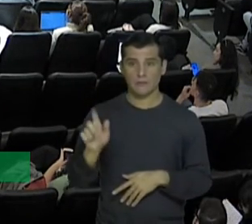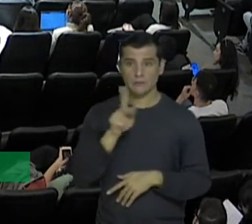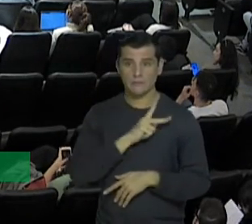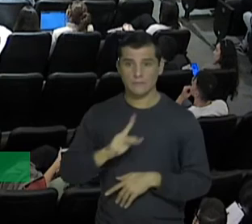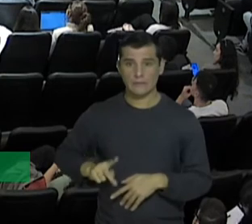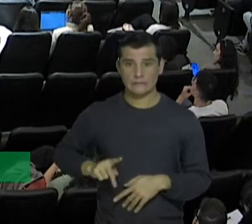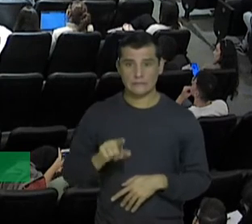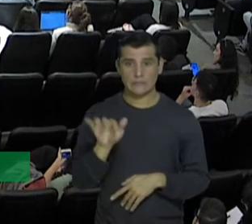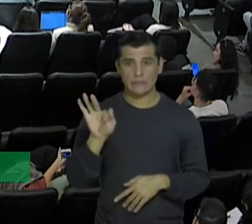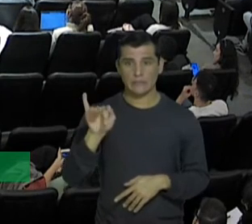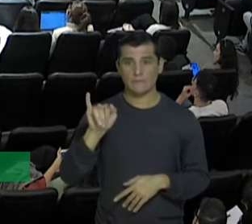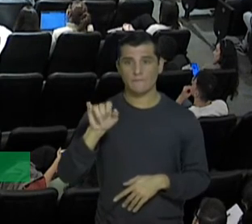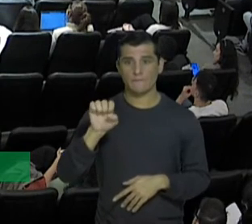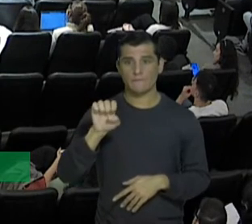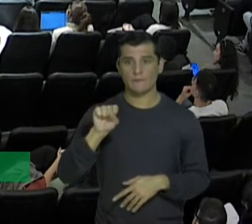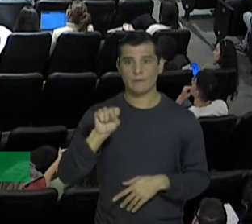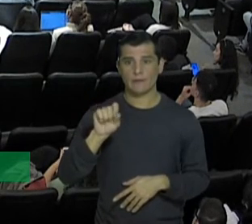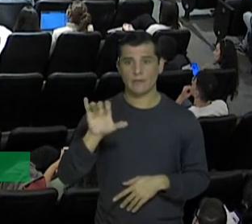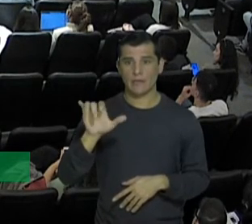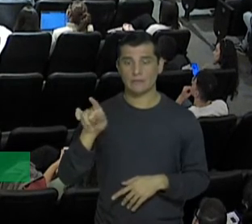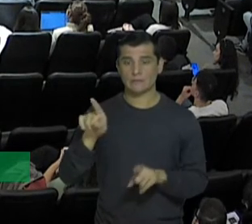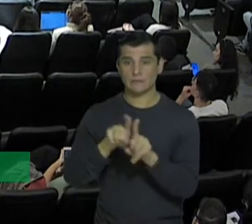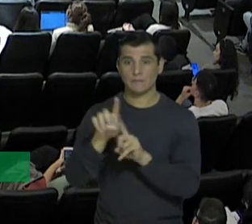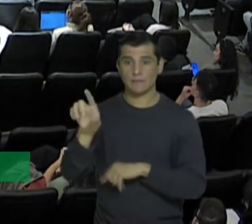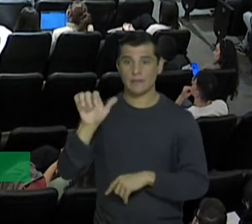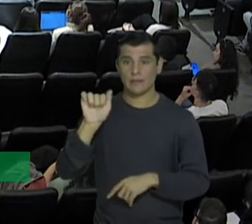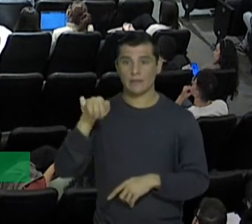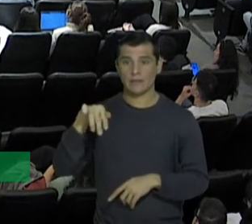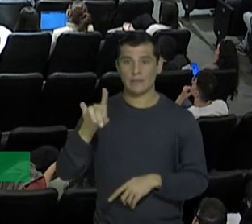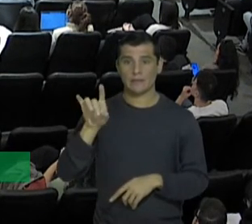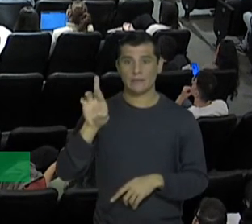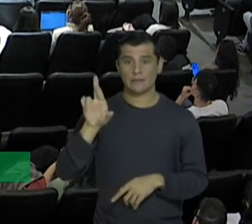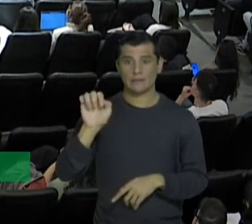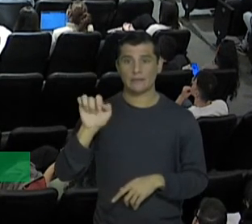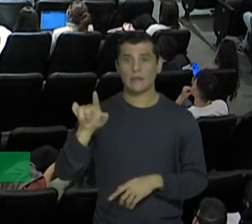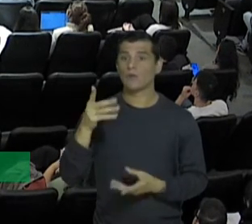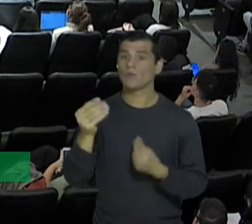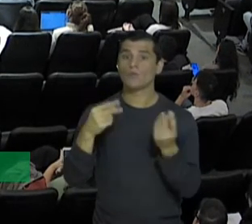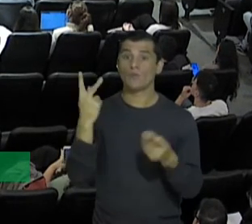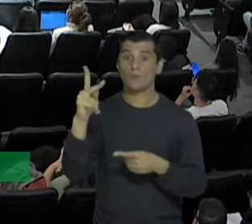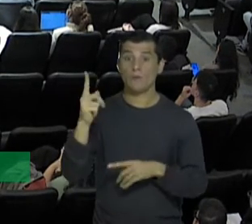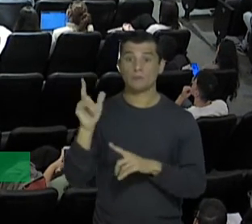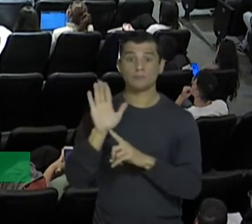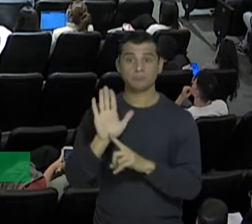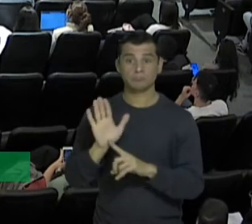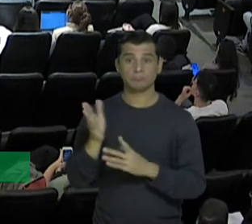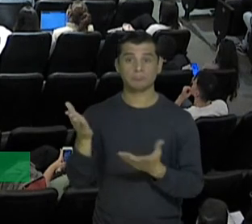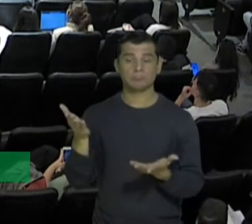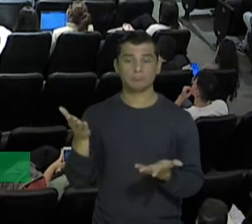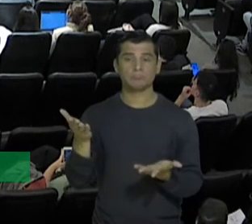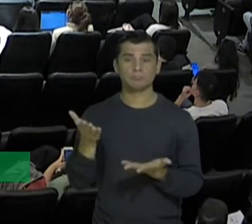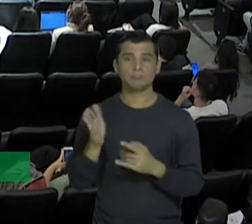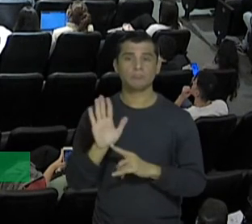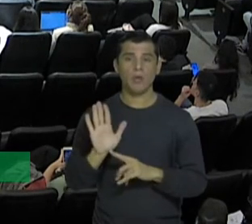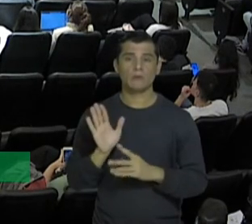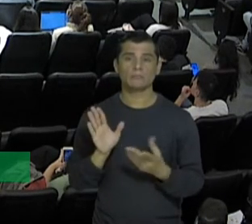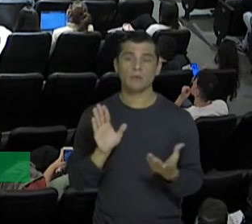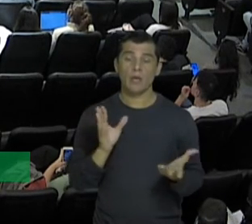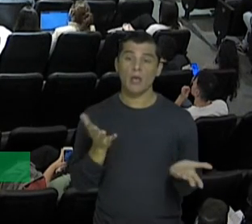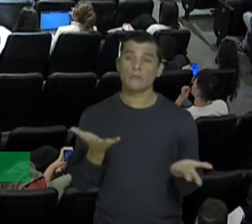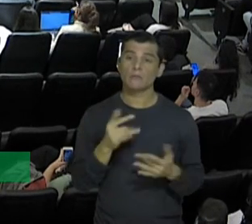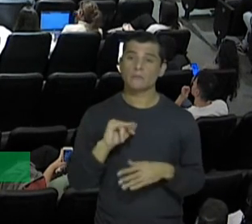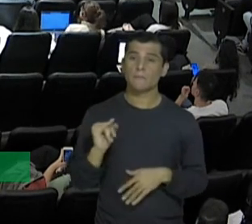né André Ode breches cas grande pelas brilhantes Exposições que fizeram eu só queria aproveitar não para fazer uma